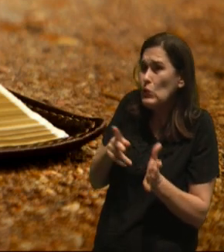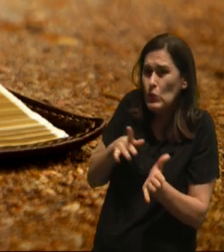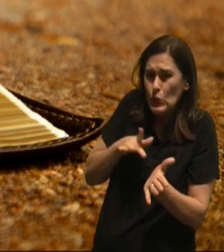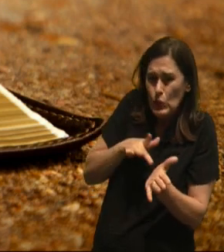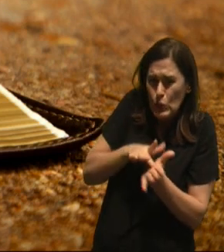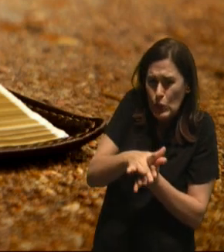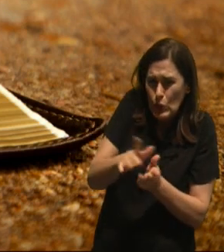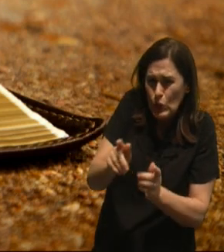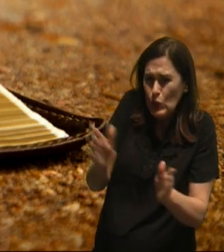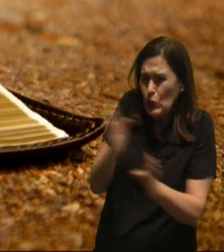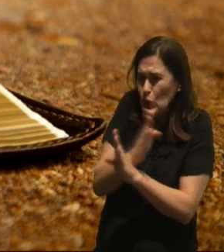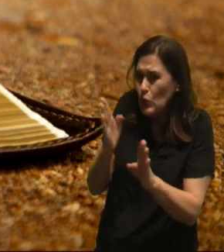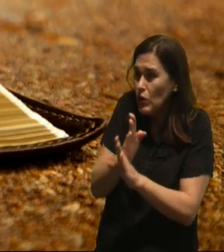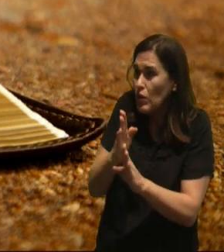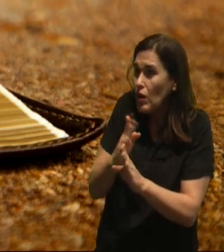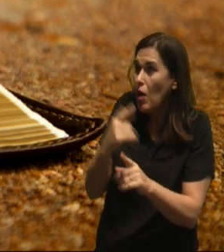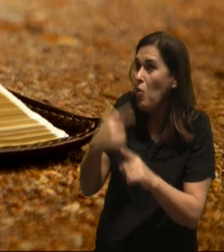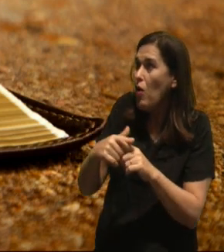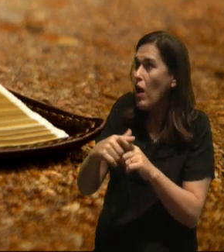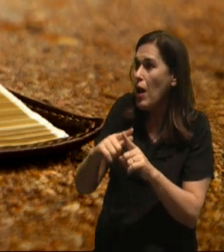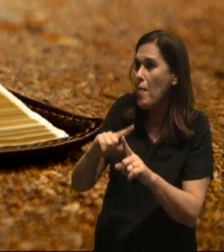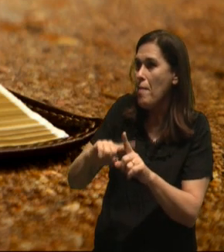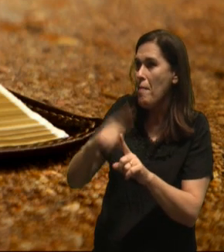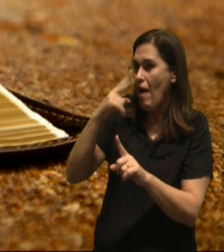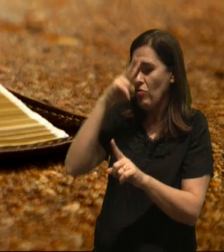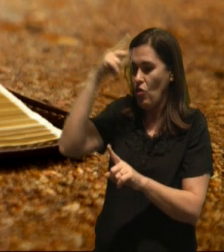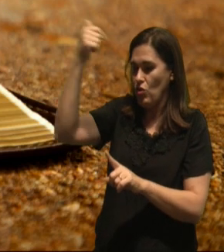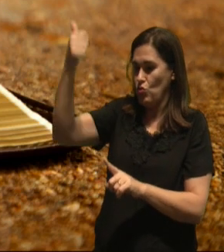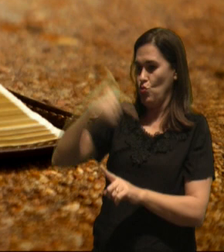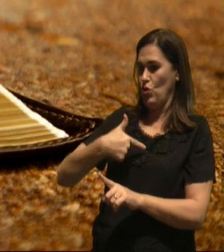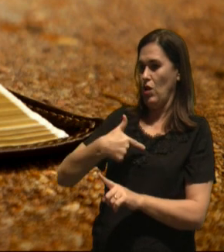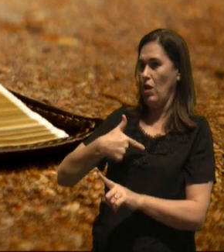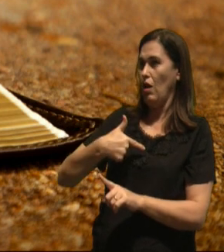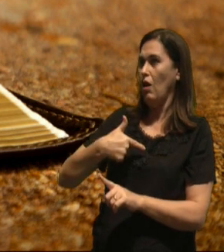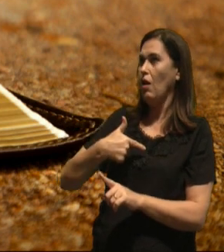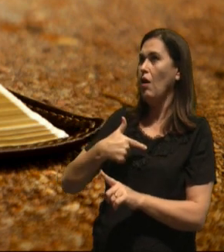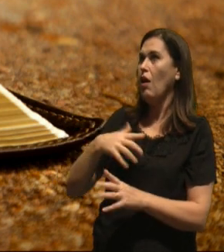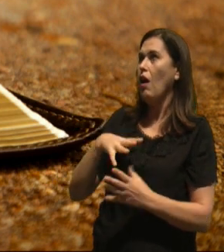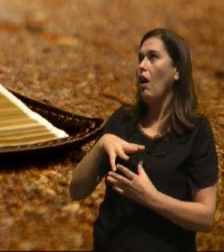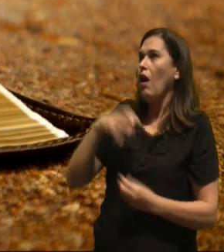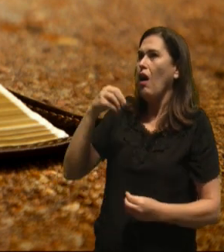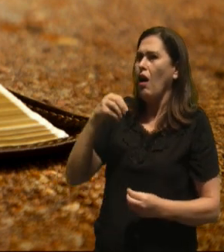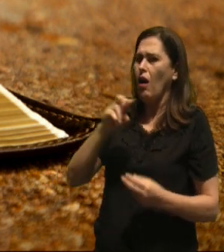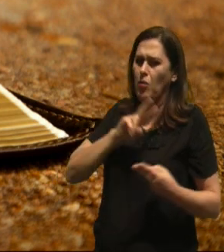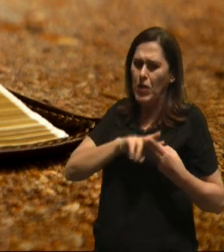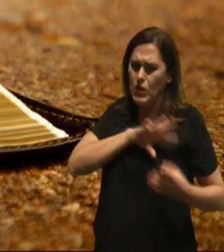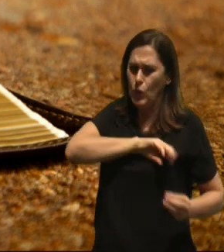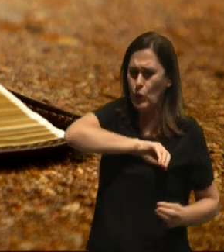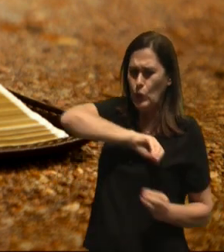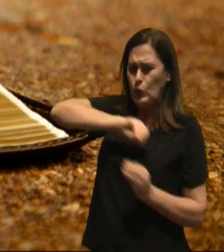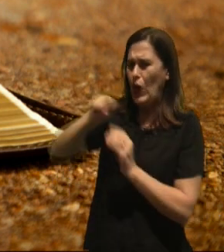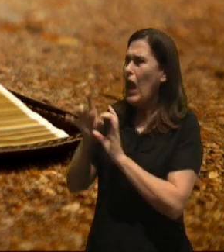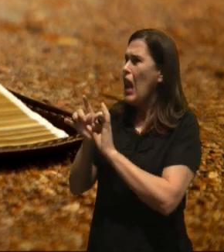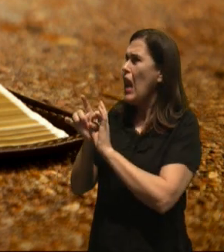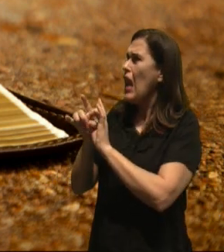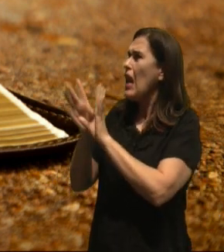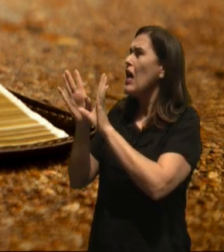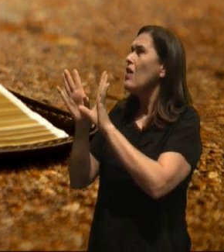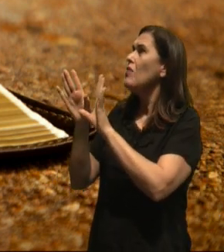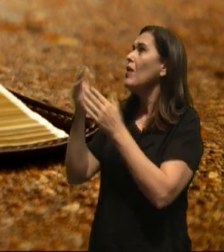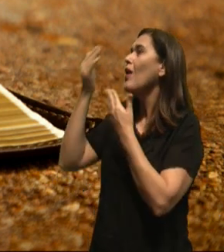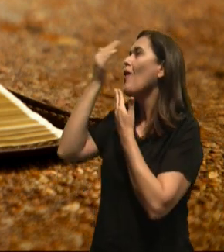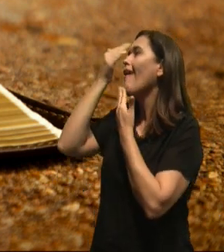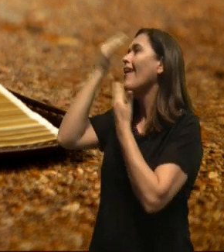perseguidores, porque são mais fortes do que eu. Tira a minha alma do cárcere, para que eu dê graças ao